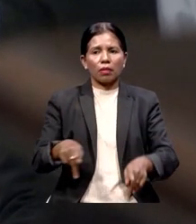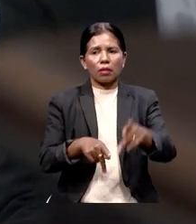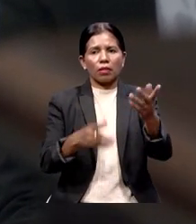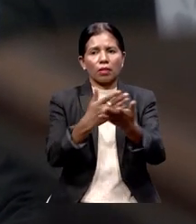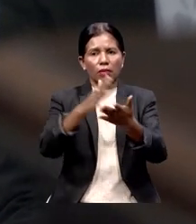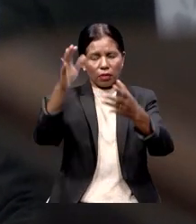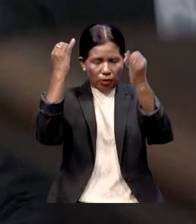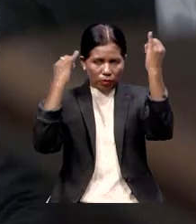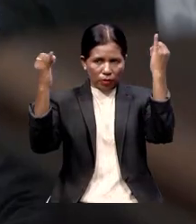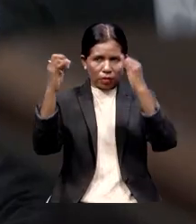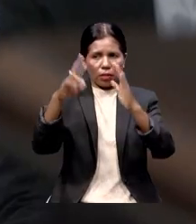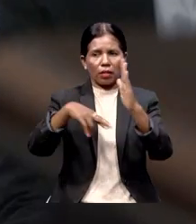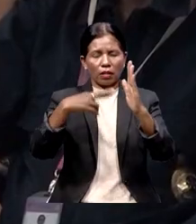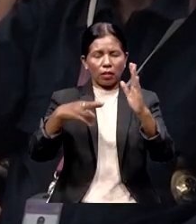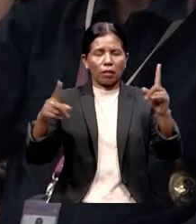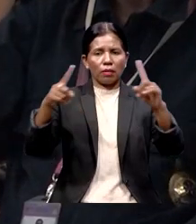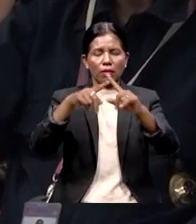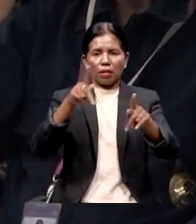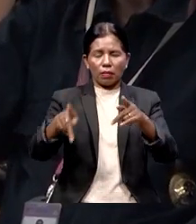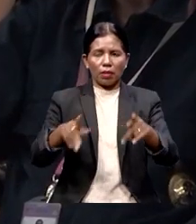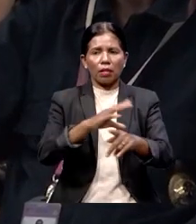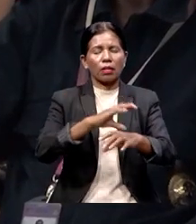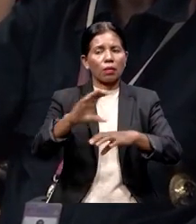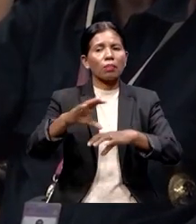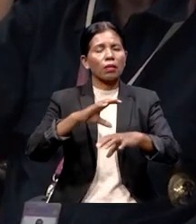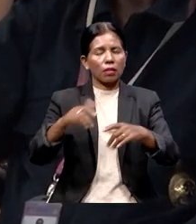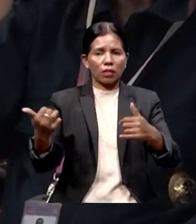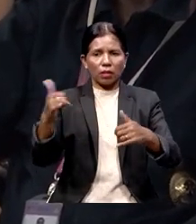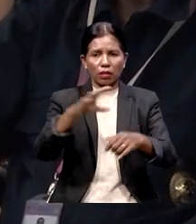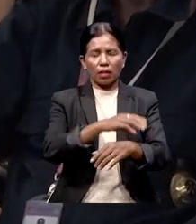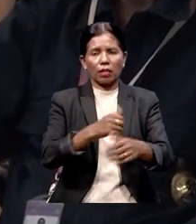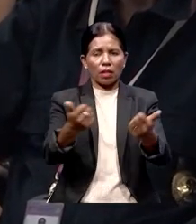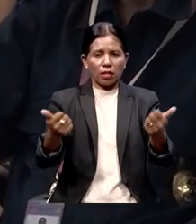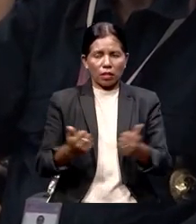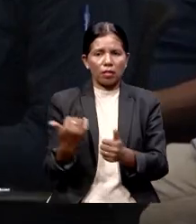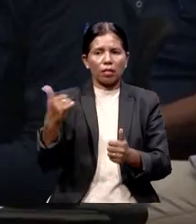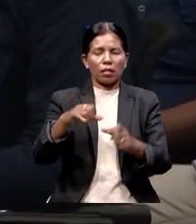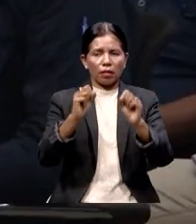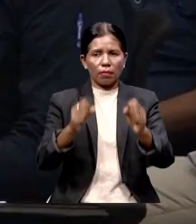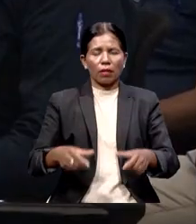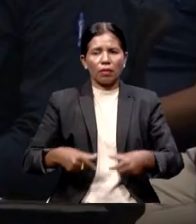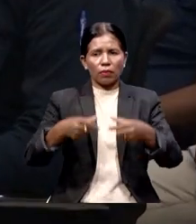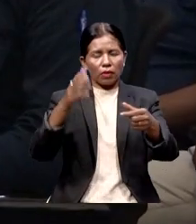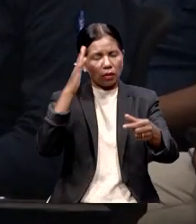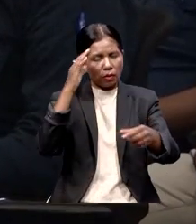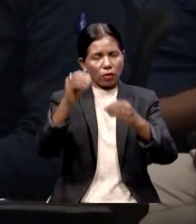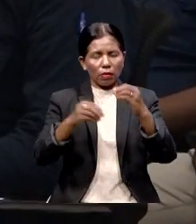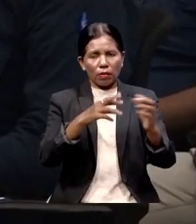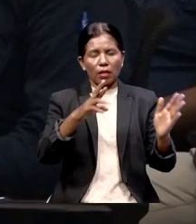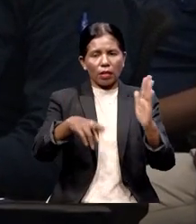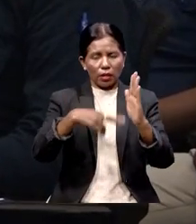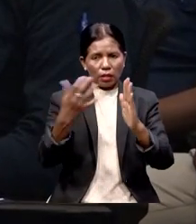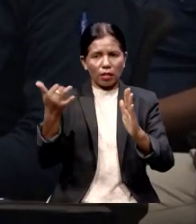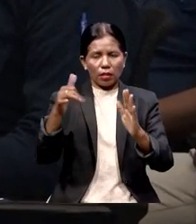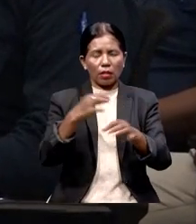socializa regras no procedimento ba cliente comerciante sira, hanesam broker no agência sira, nune belefo hanoing konoba procedimento sira,